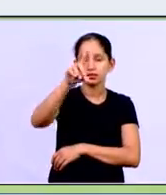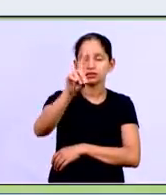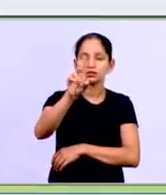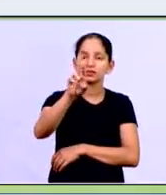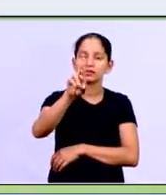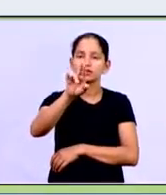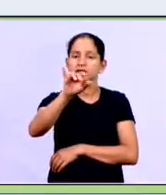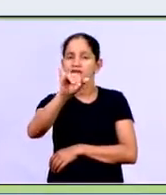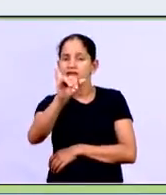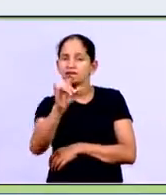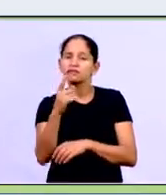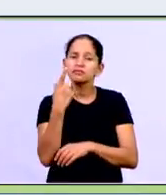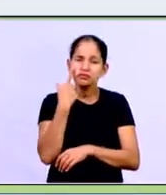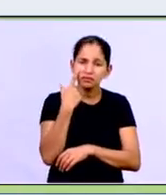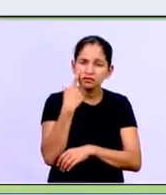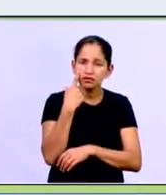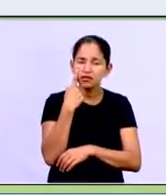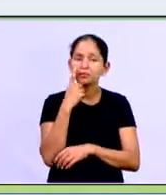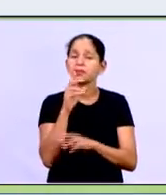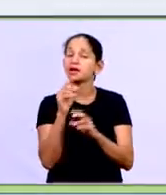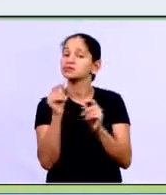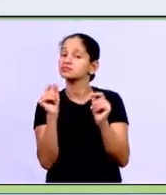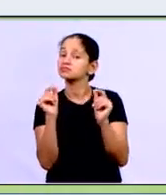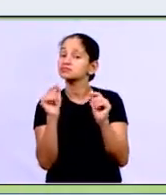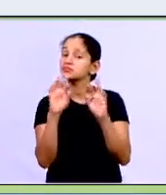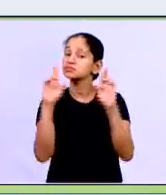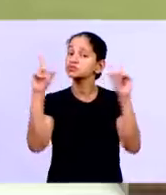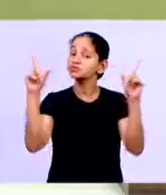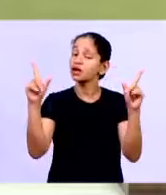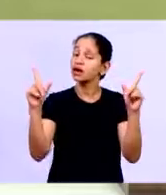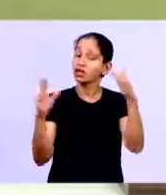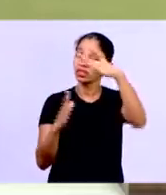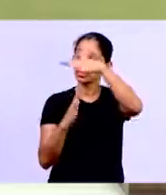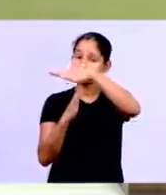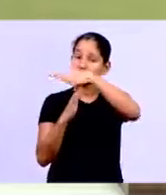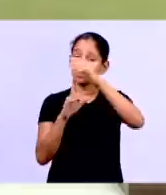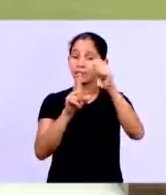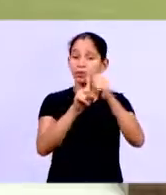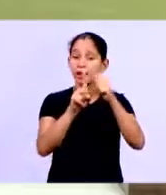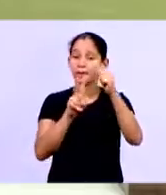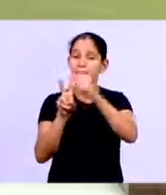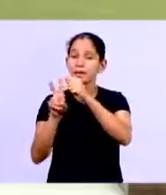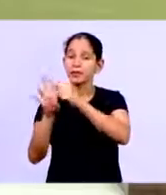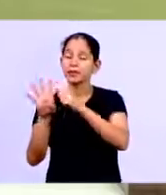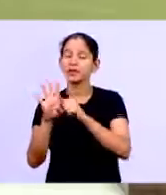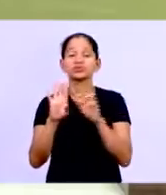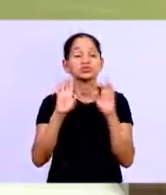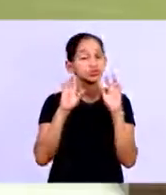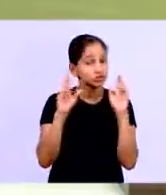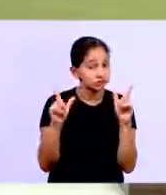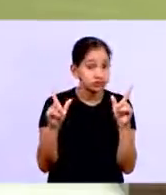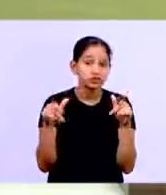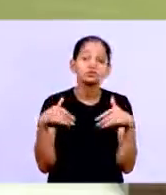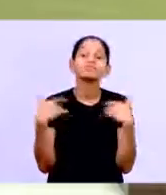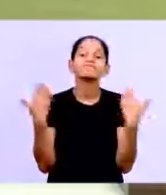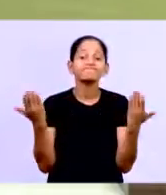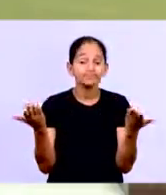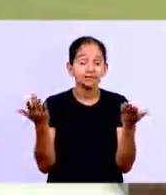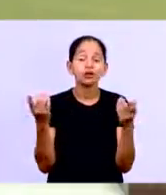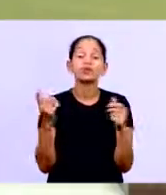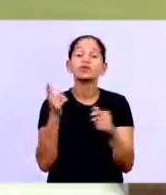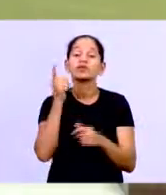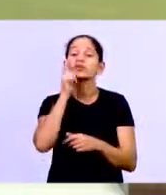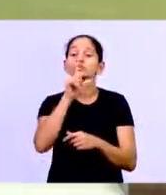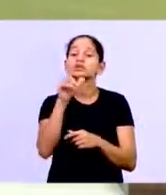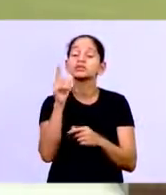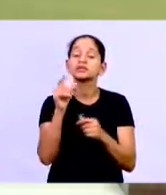cálculo, mas esse cálculo eu estou somando valores em épocas diferentes. O que você teria que fazer é achar o valor futuro. A gente vai